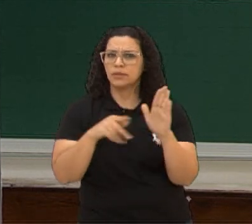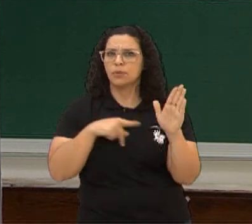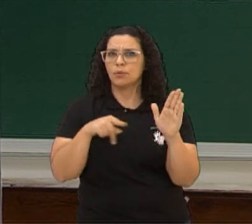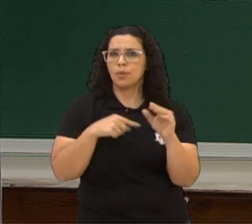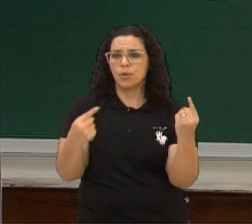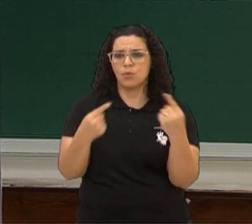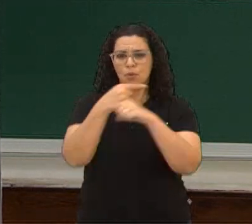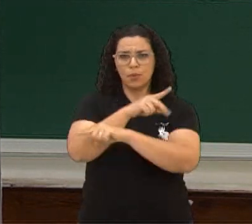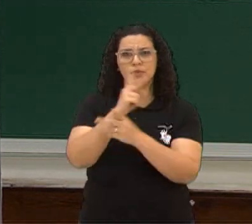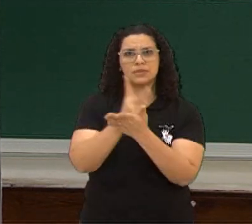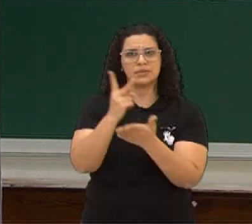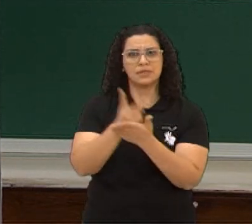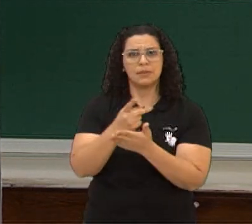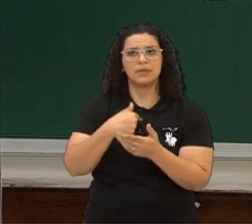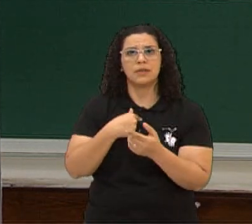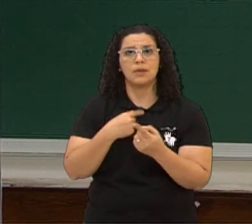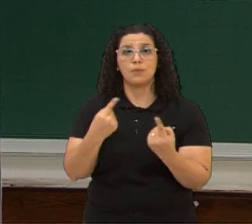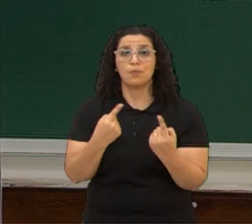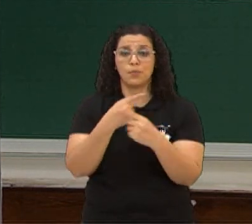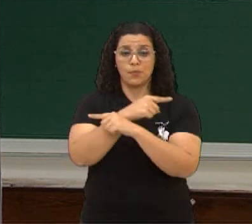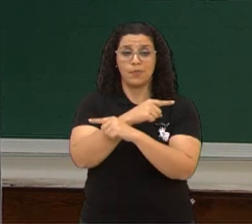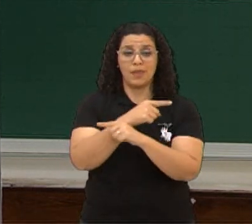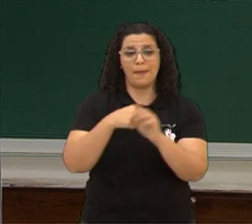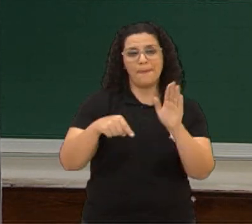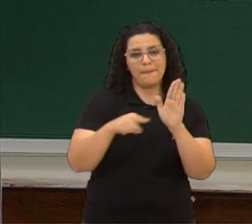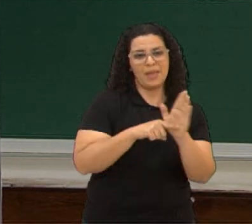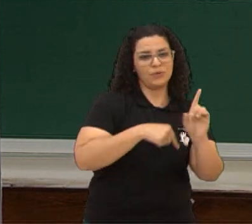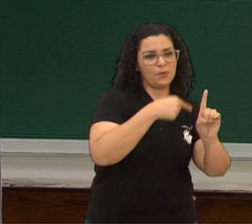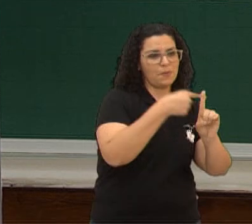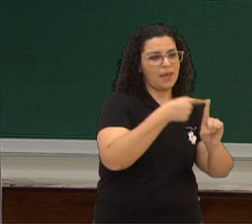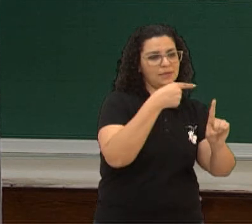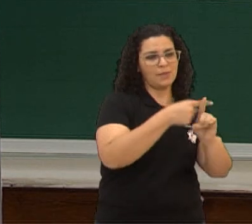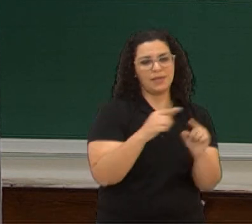que os opostos vão para os lados que os